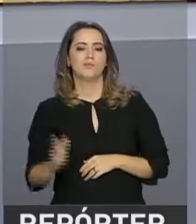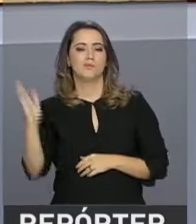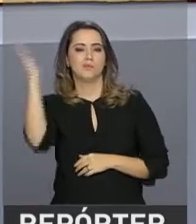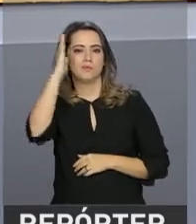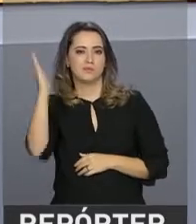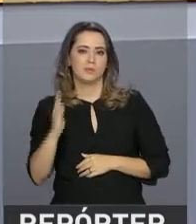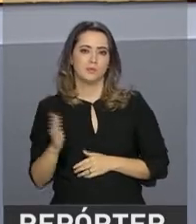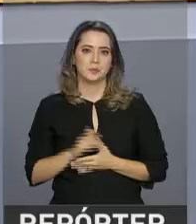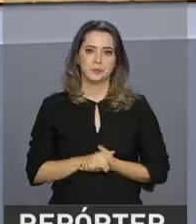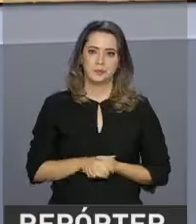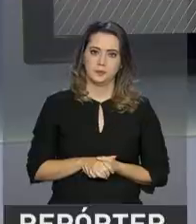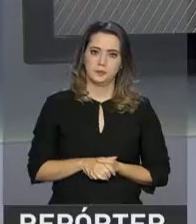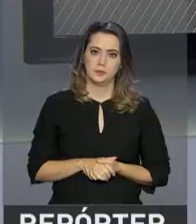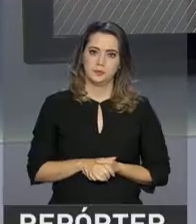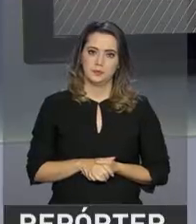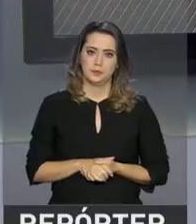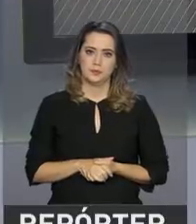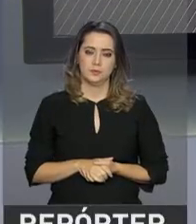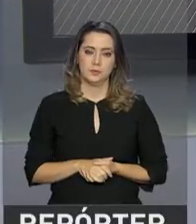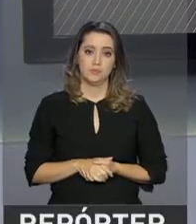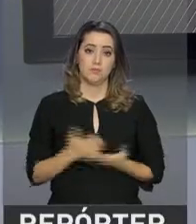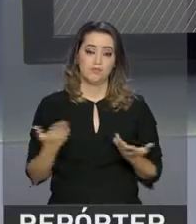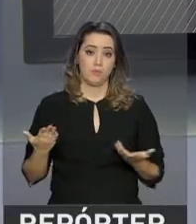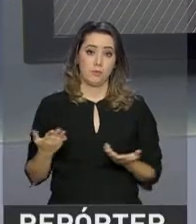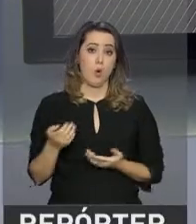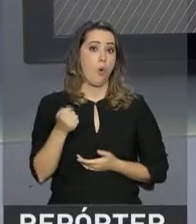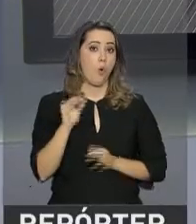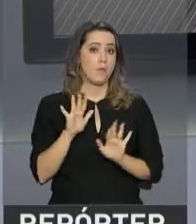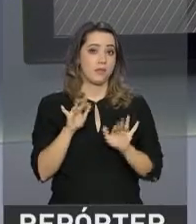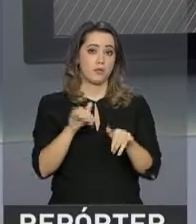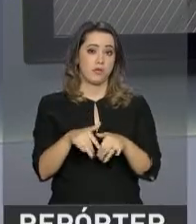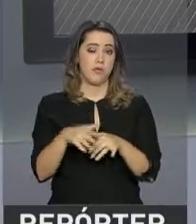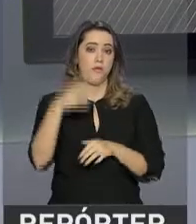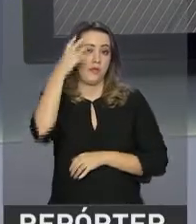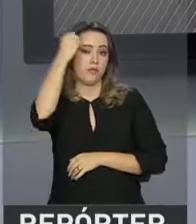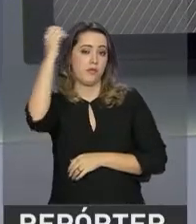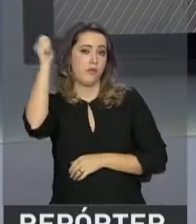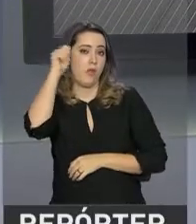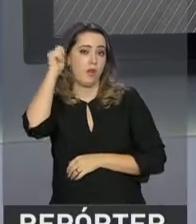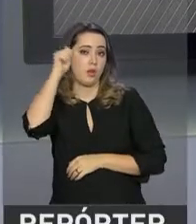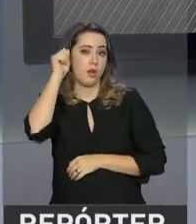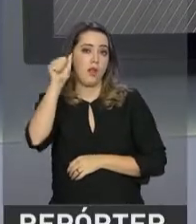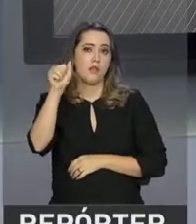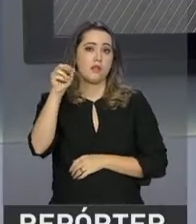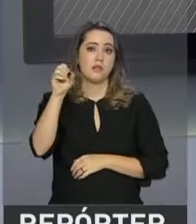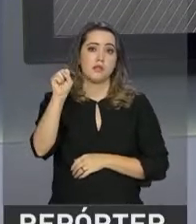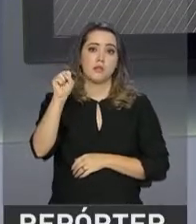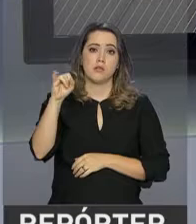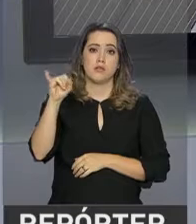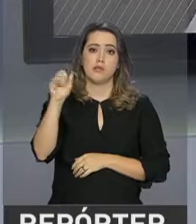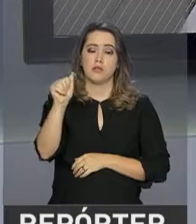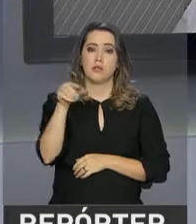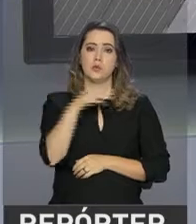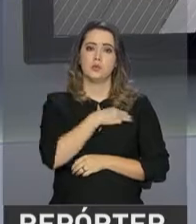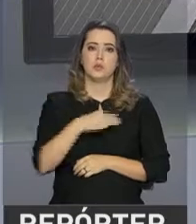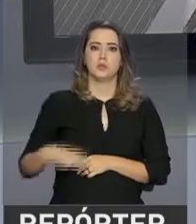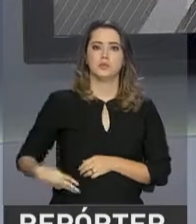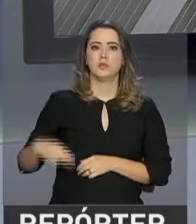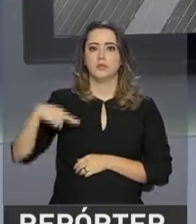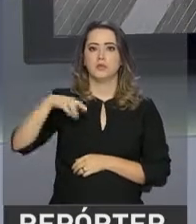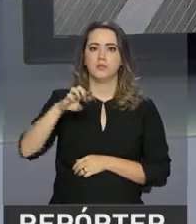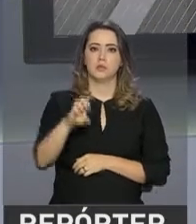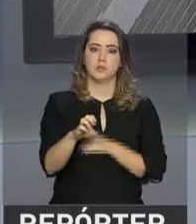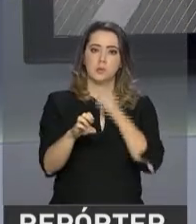pelo brasil na penúltima etapa de sua viagem à ásia o ministro das relações exteriores aloísio nunes ferreira